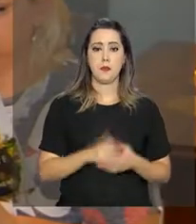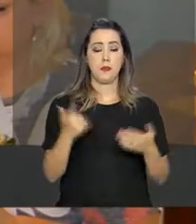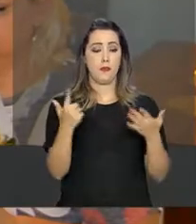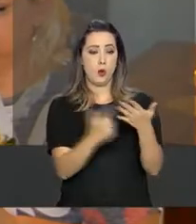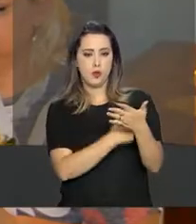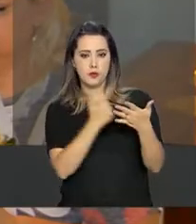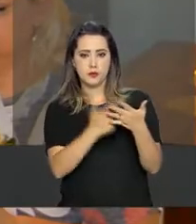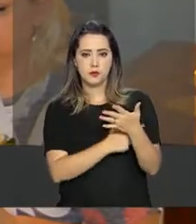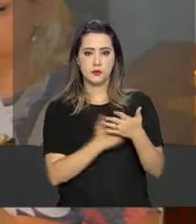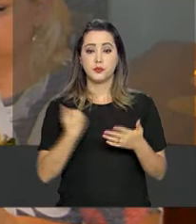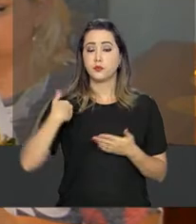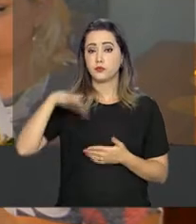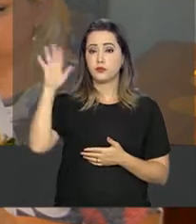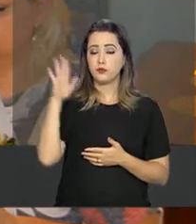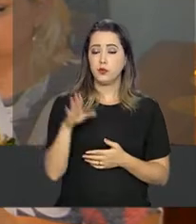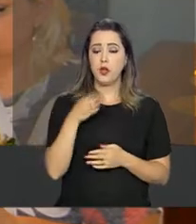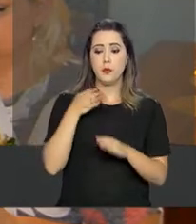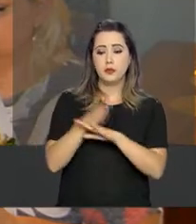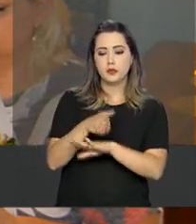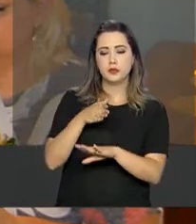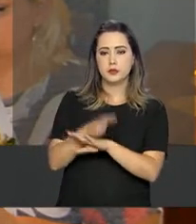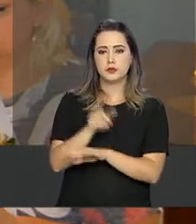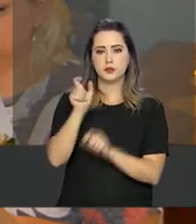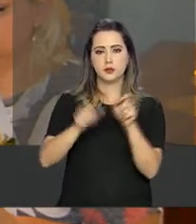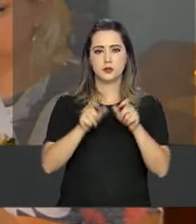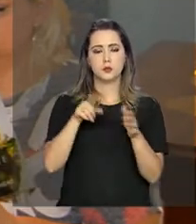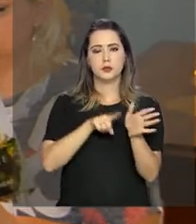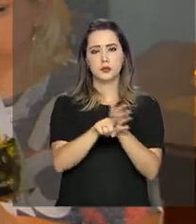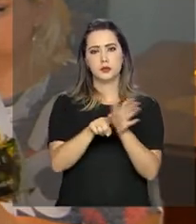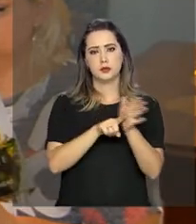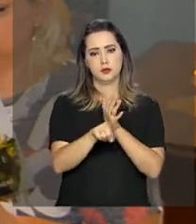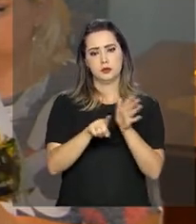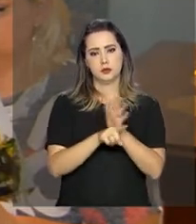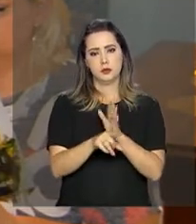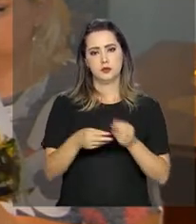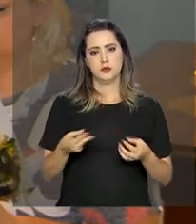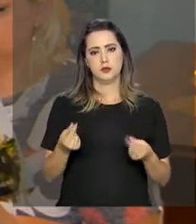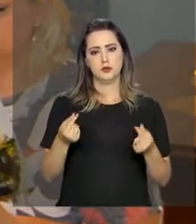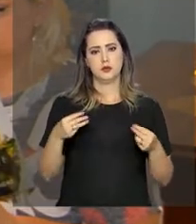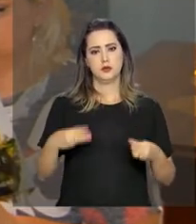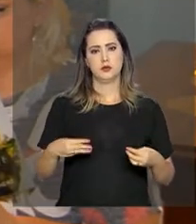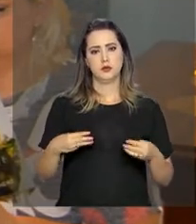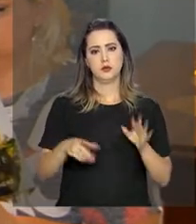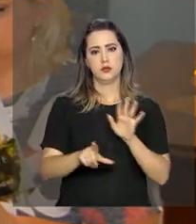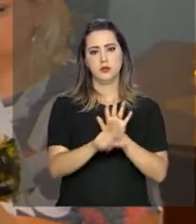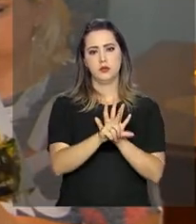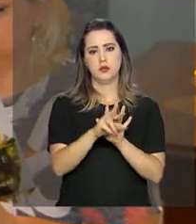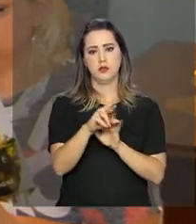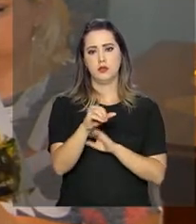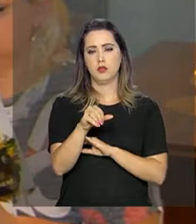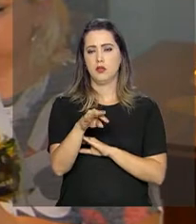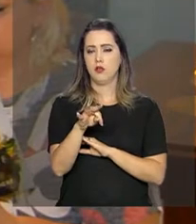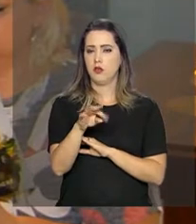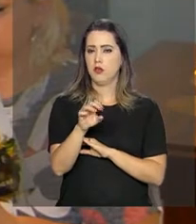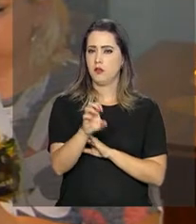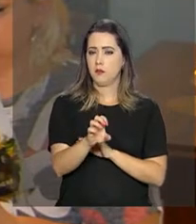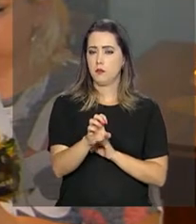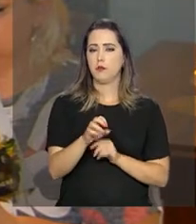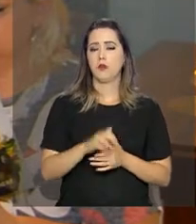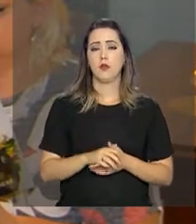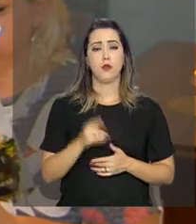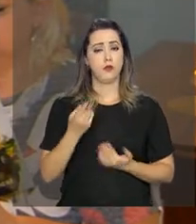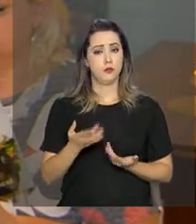mais acessado pelos brasileiros, de acordo com uma pesquisa financiada com recursos da Lei Rouanet de incentivo à